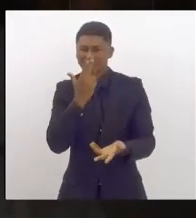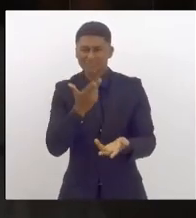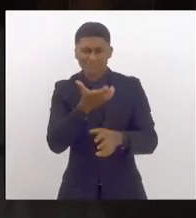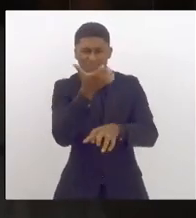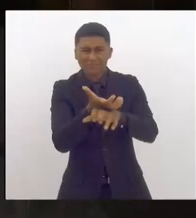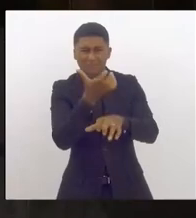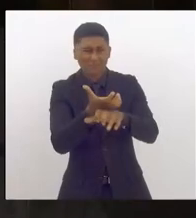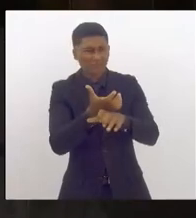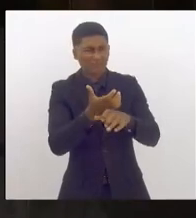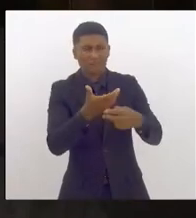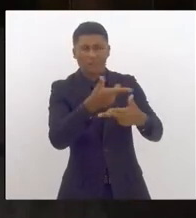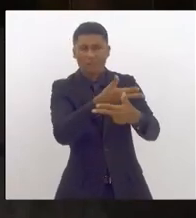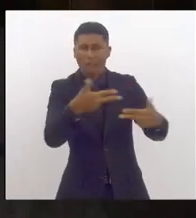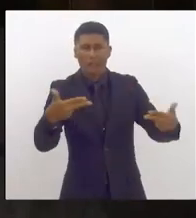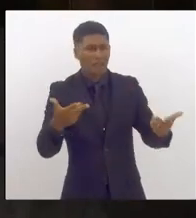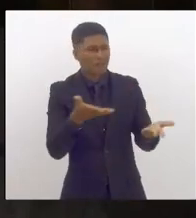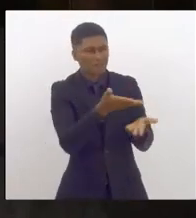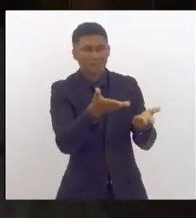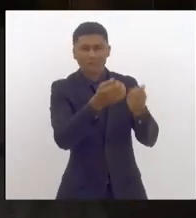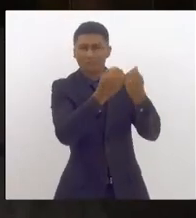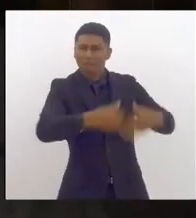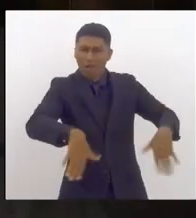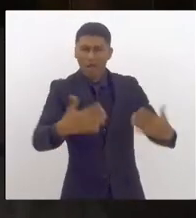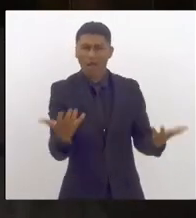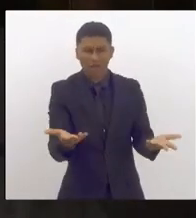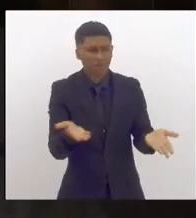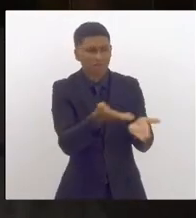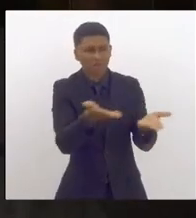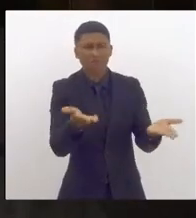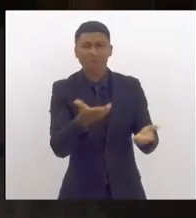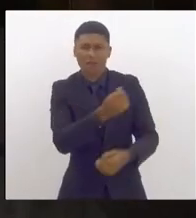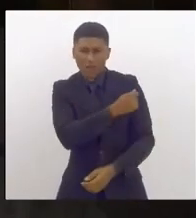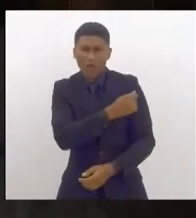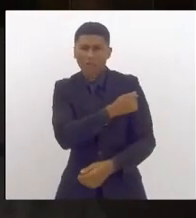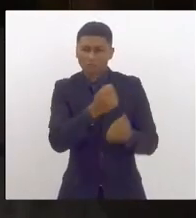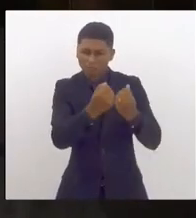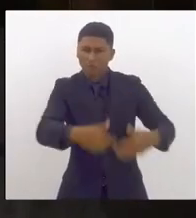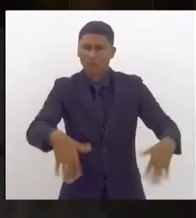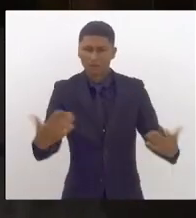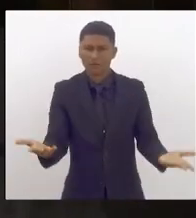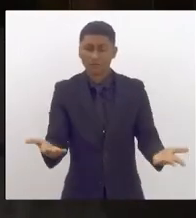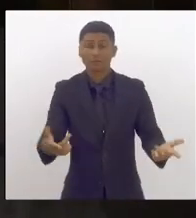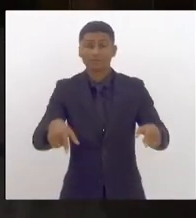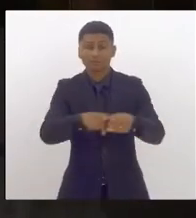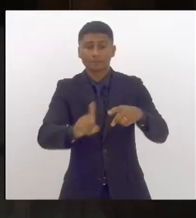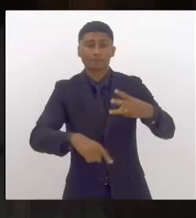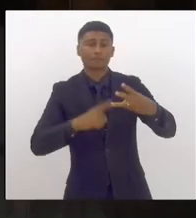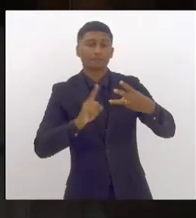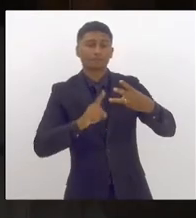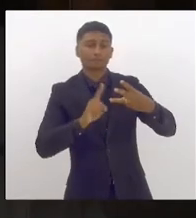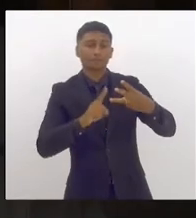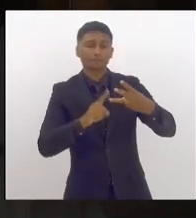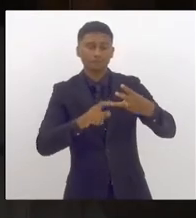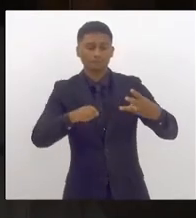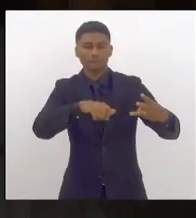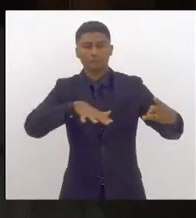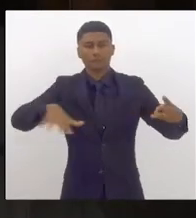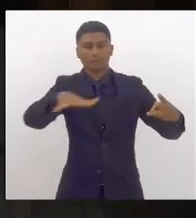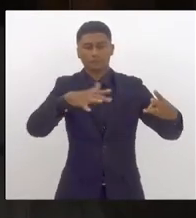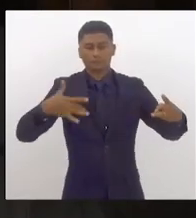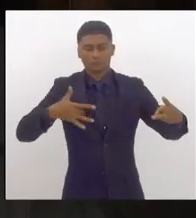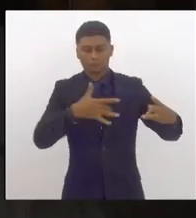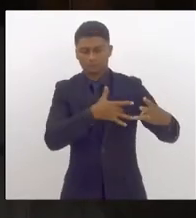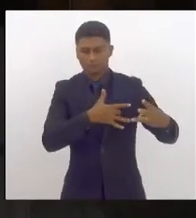da Nossa Juventude popular matriculada na escola estadual de ensino médio na saúde a luta ainda